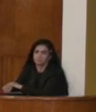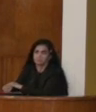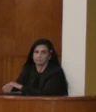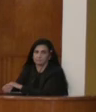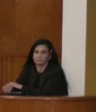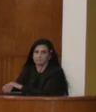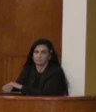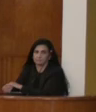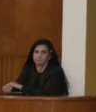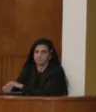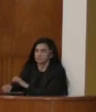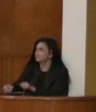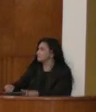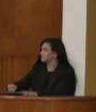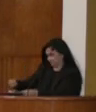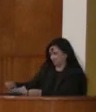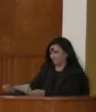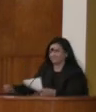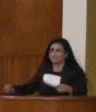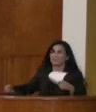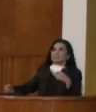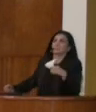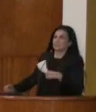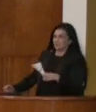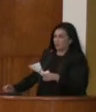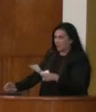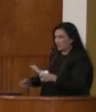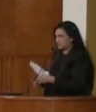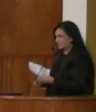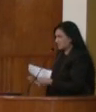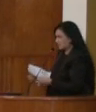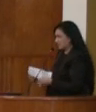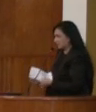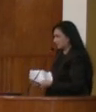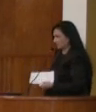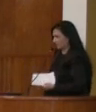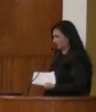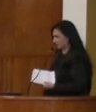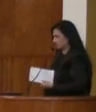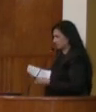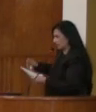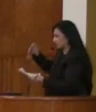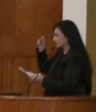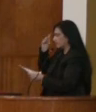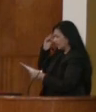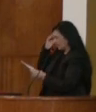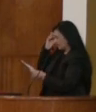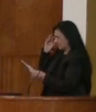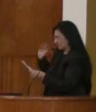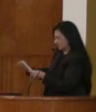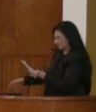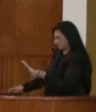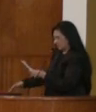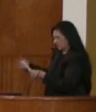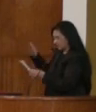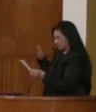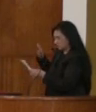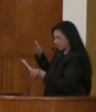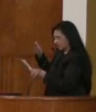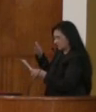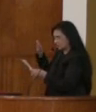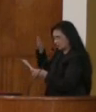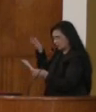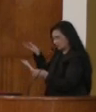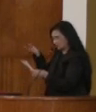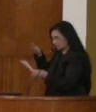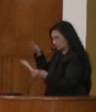concurso. Obrigado. A última pergunta, Última pergunta agora, deputado. Aí recebi